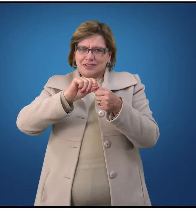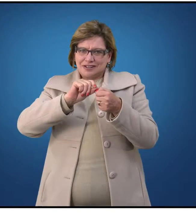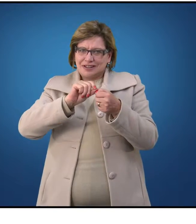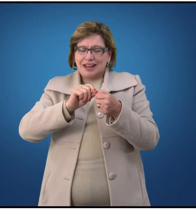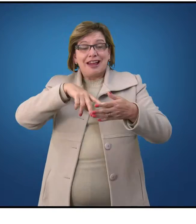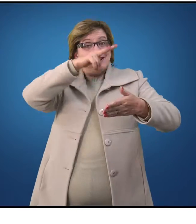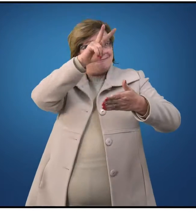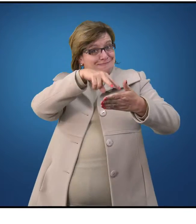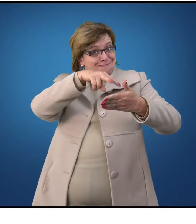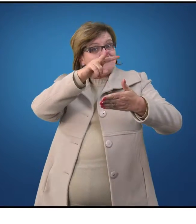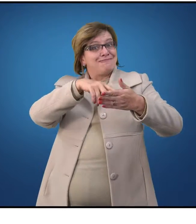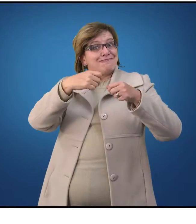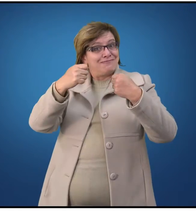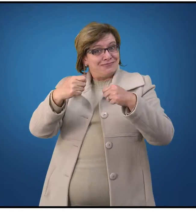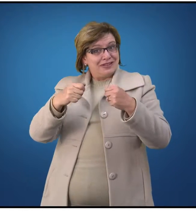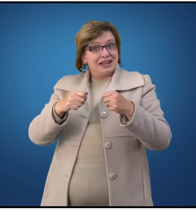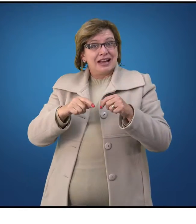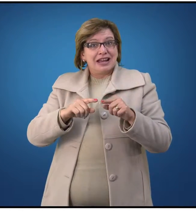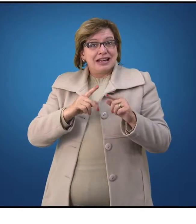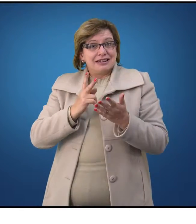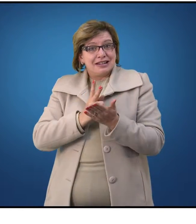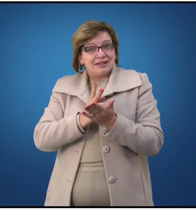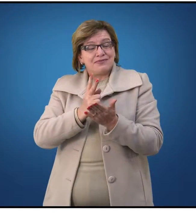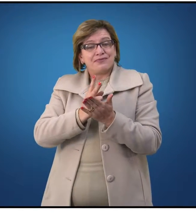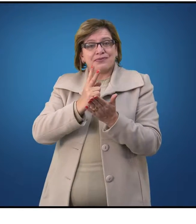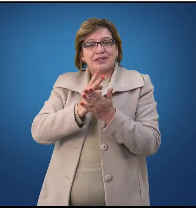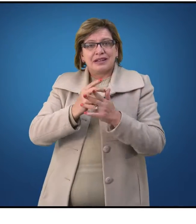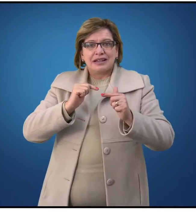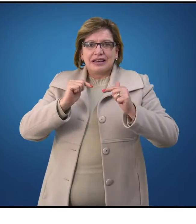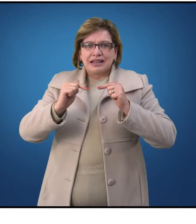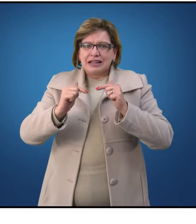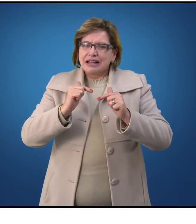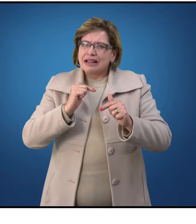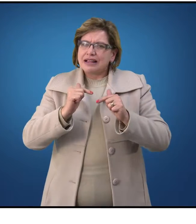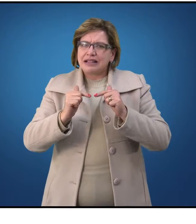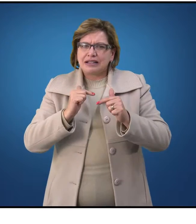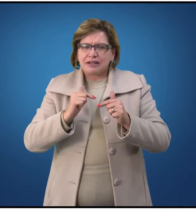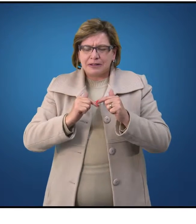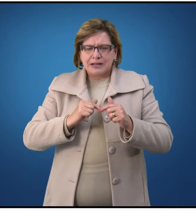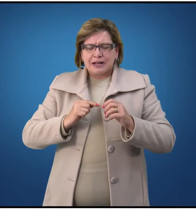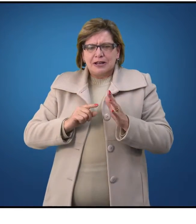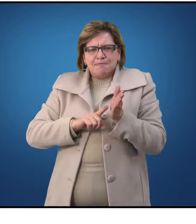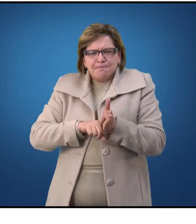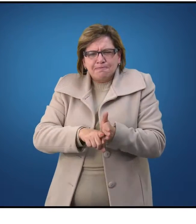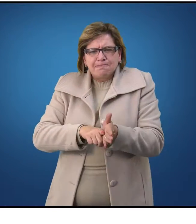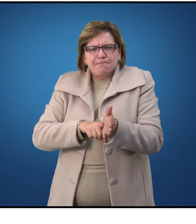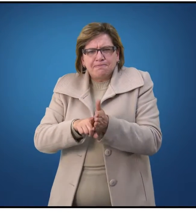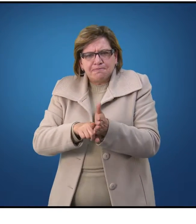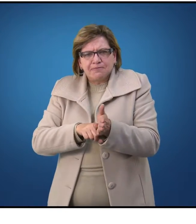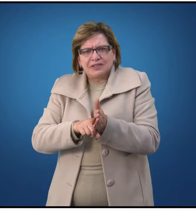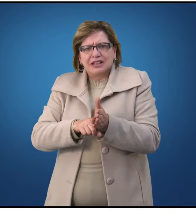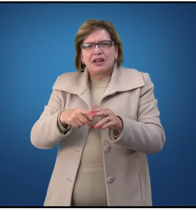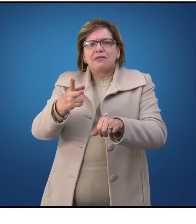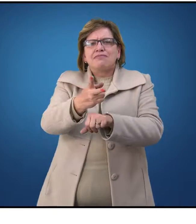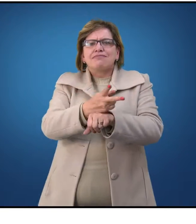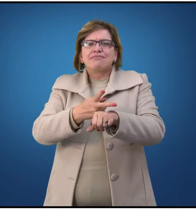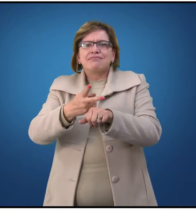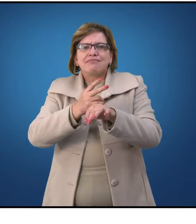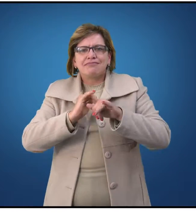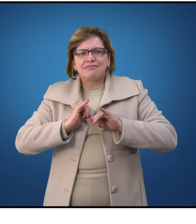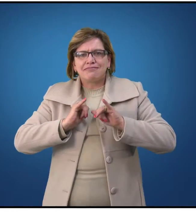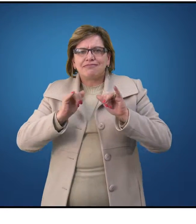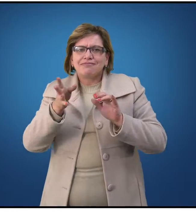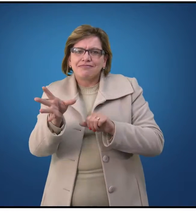para realizar e cada vez mais trabalhar com essa questão do ser pesquisador, de ir em busca da